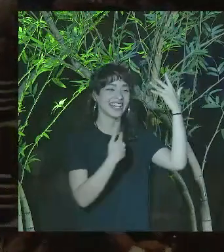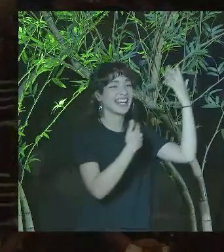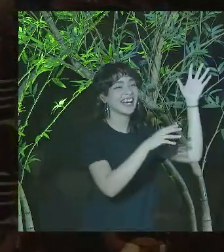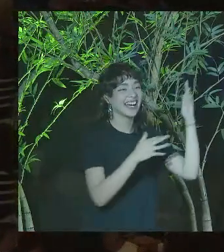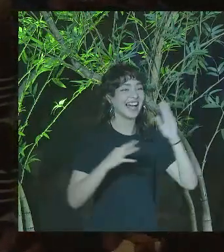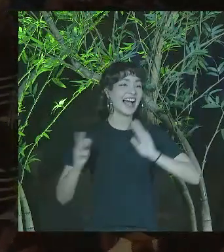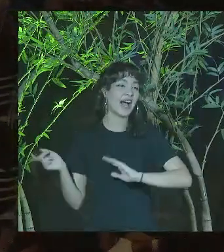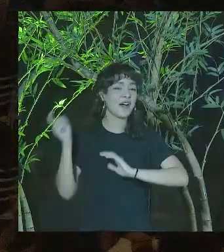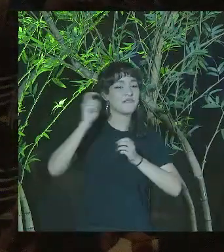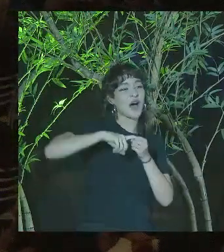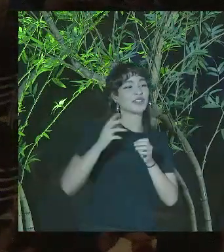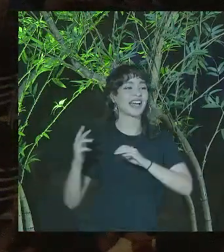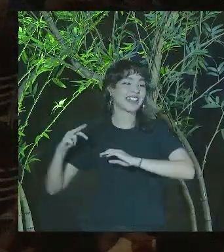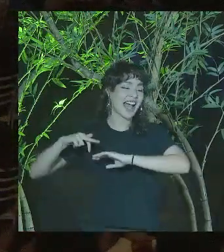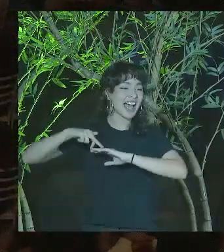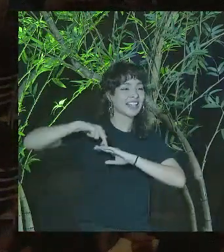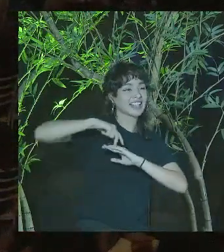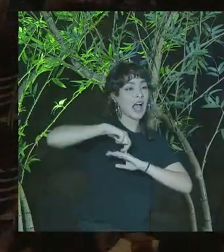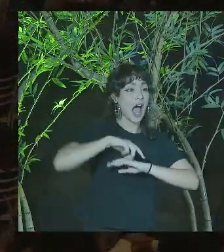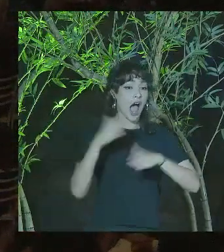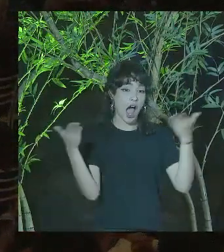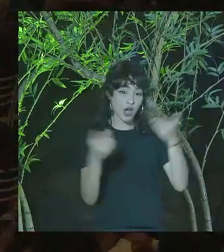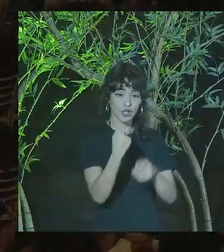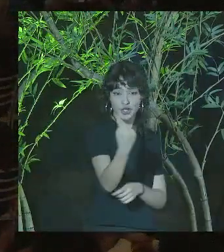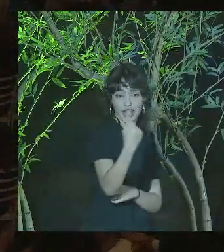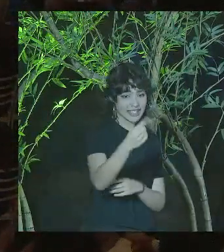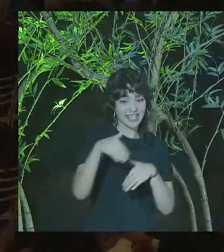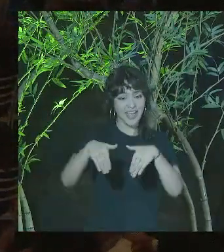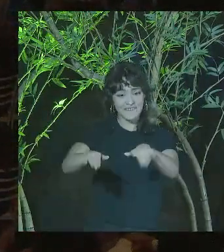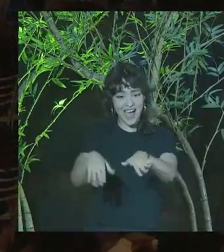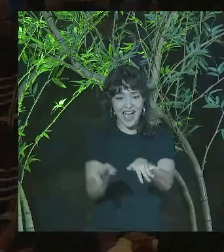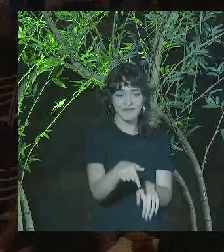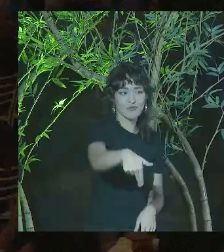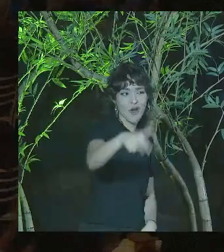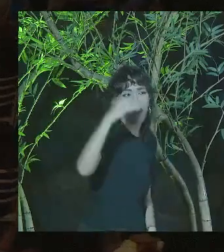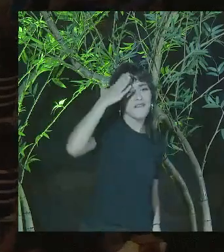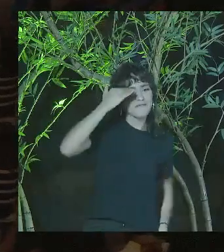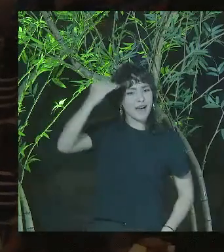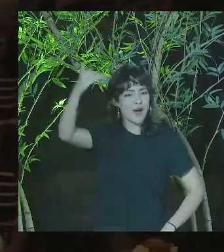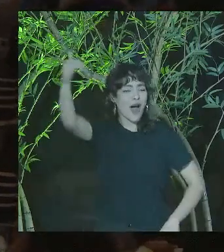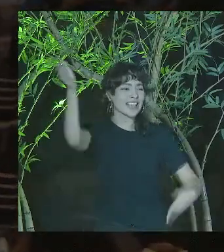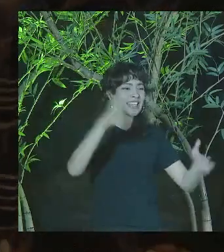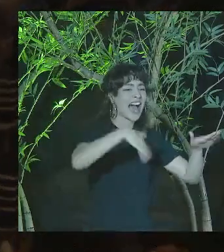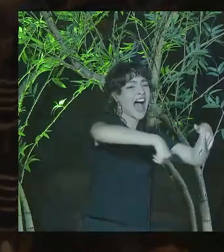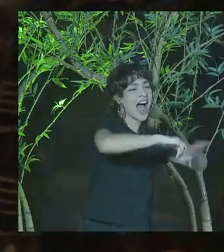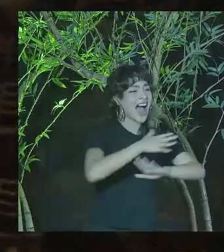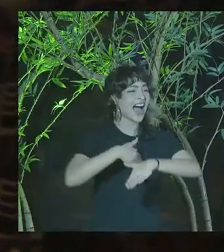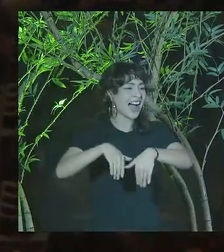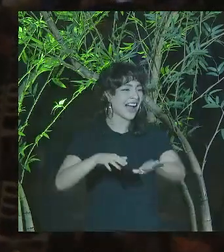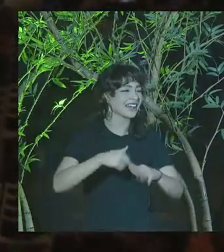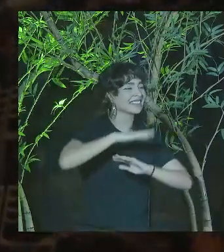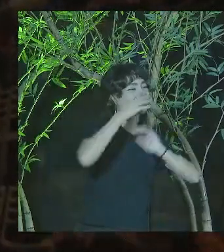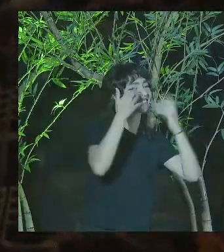Vai. Agora tu vai sozinho porque tu fica famosa. Vai. Vai.